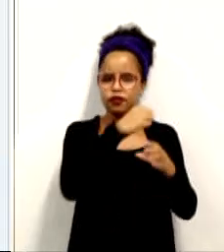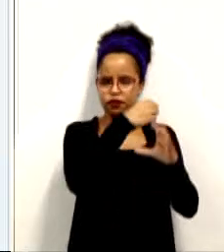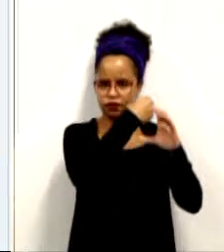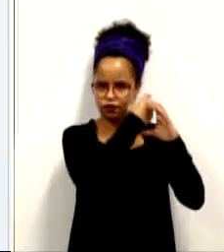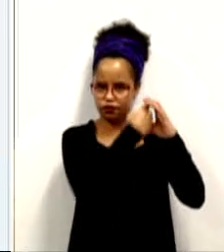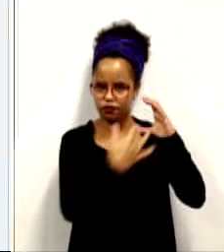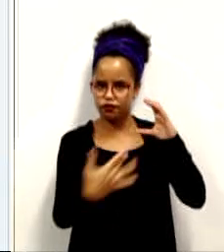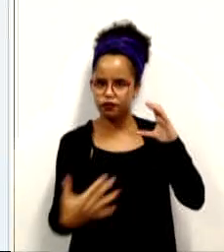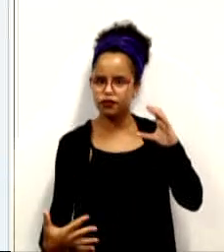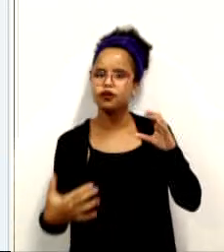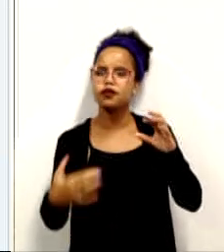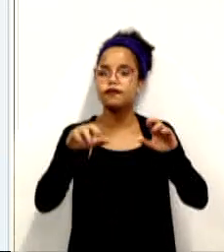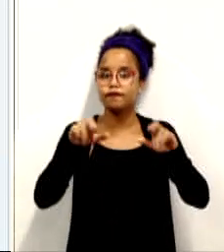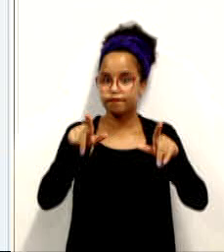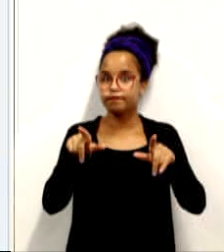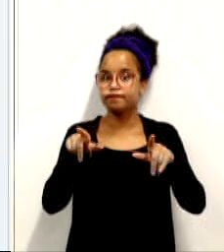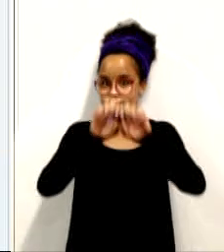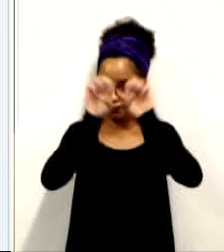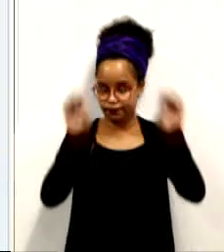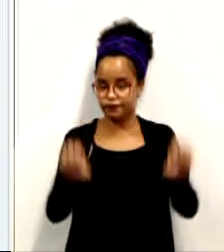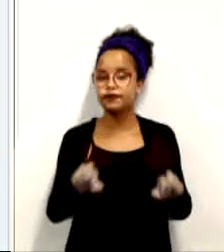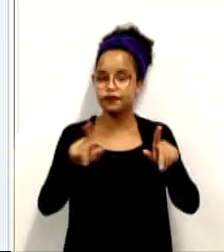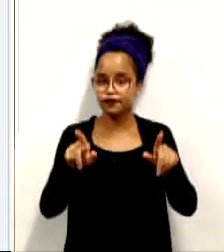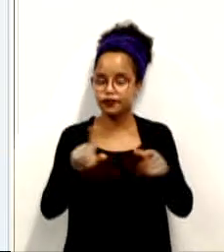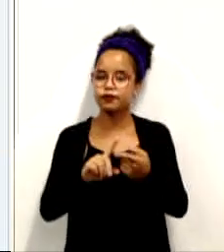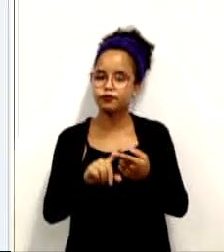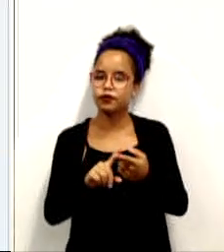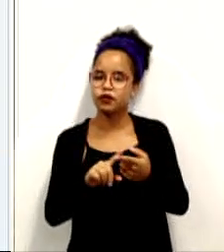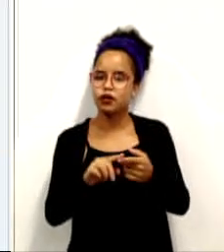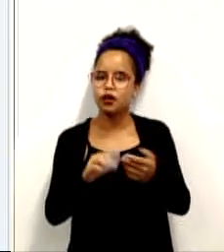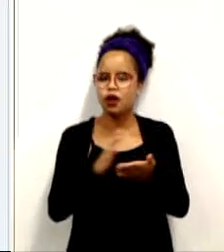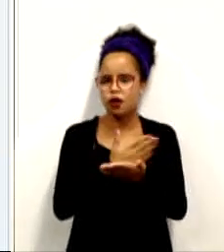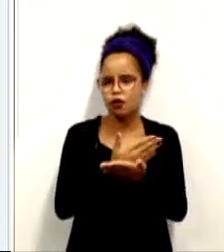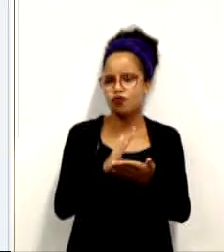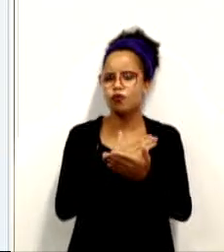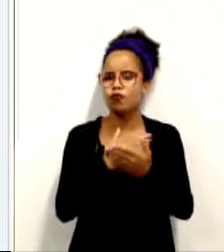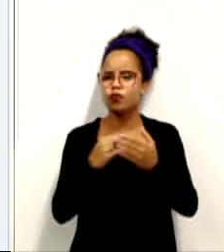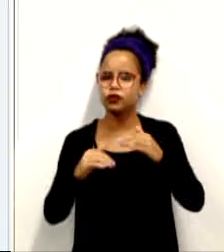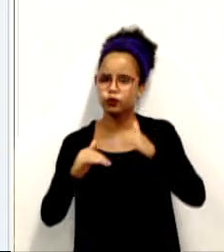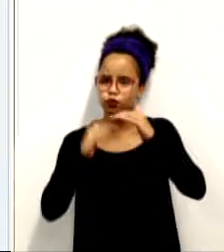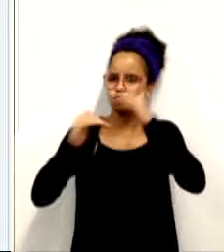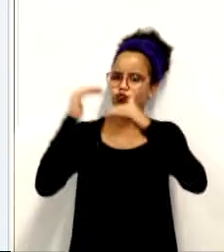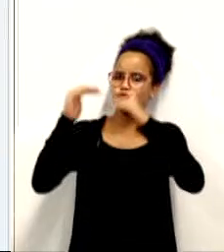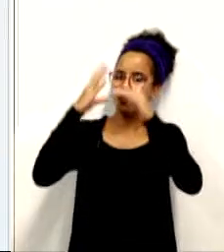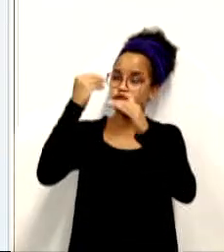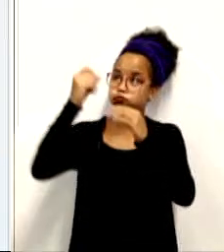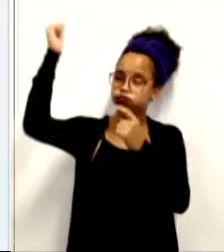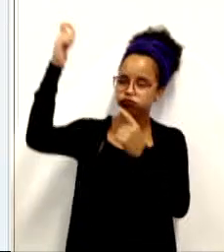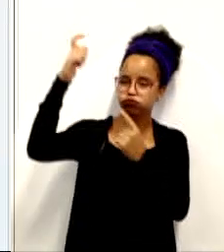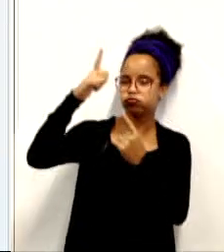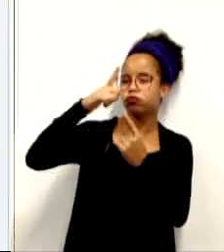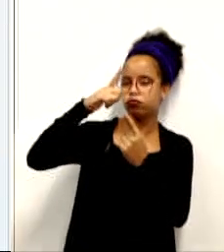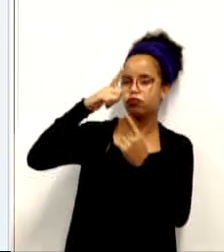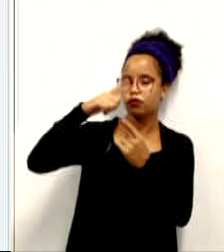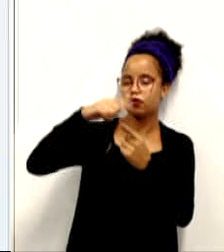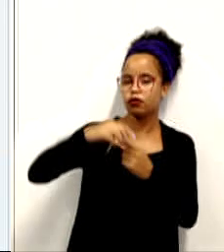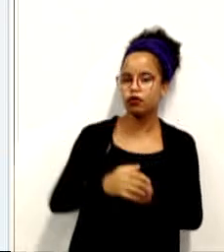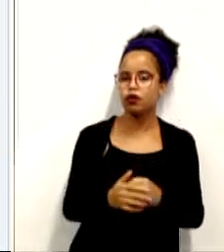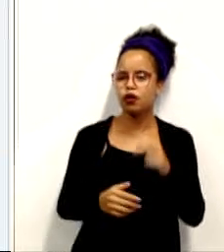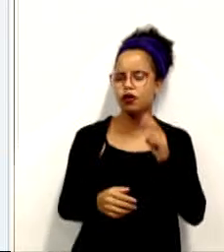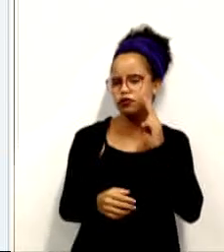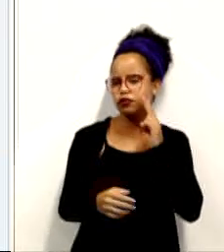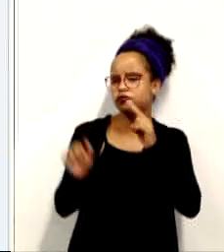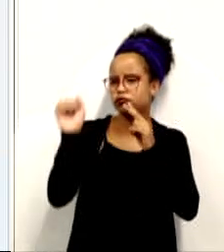diferentes. Alguns se desenvolvem com muita luz. Dessas plantas que vocês estão vendo aí, quais que